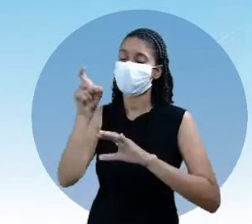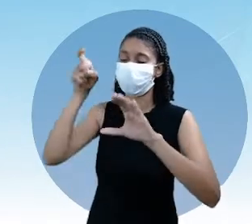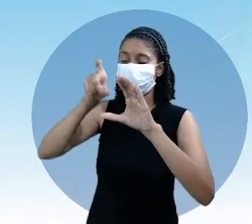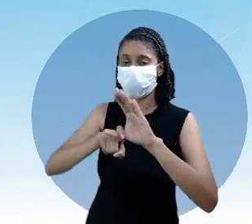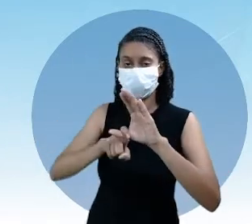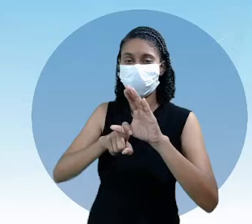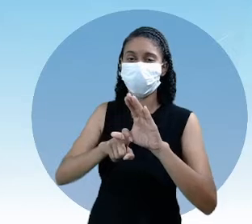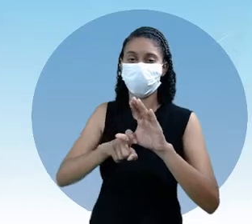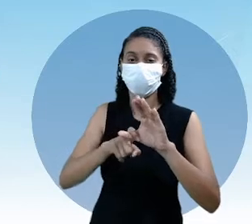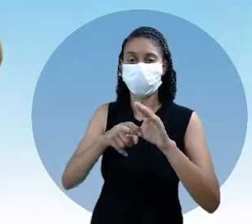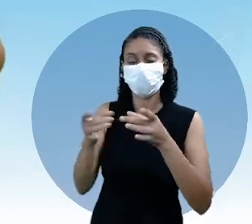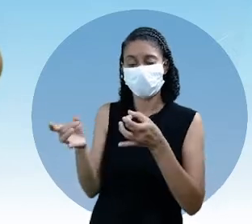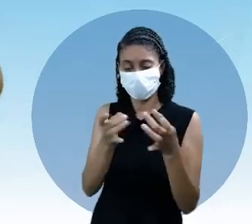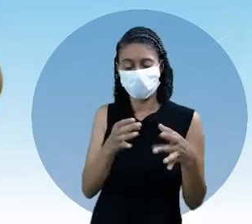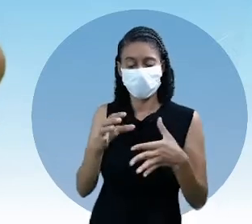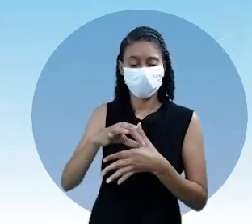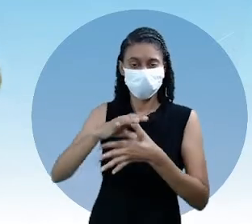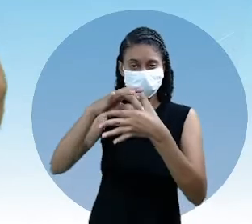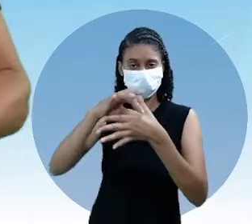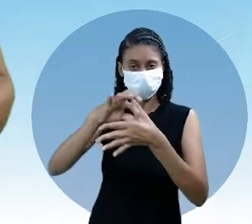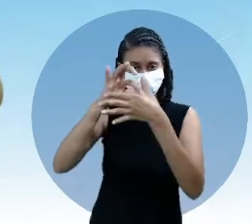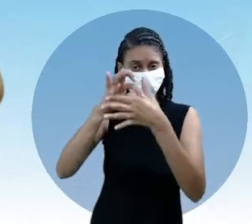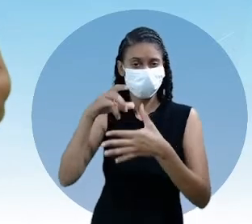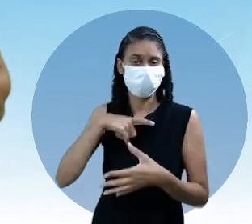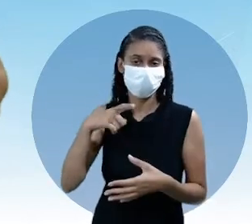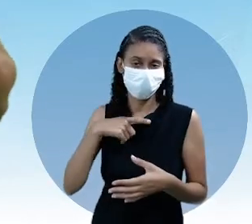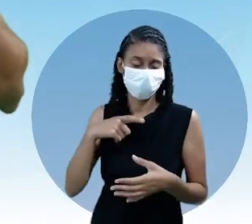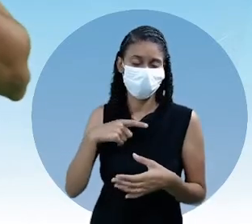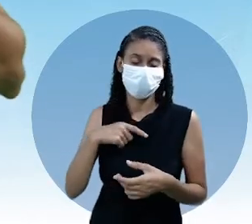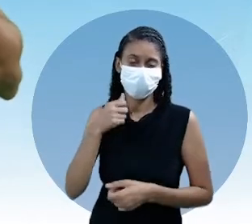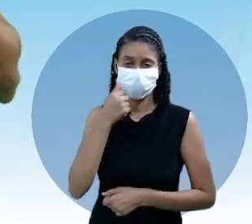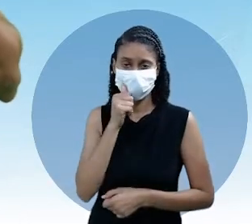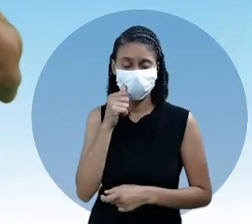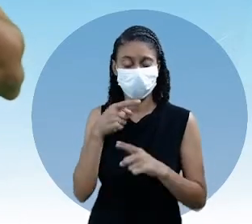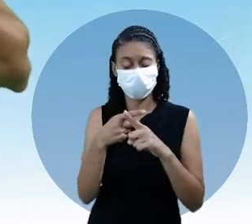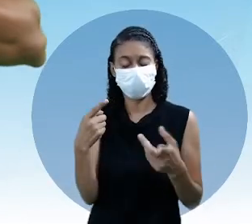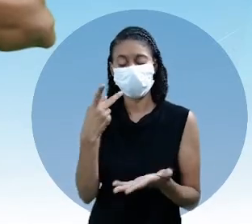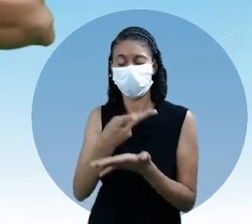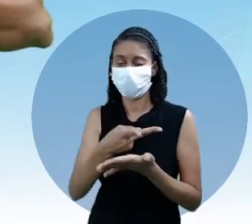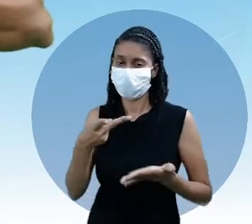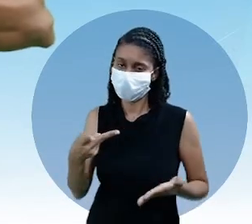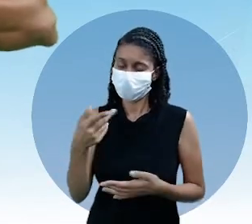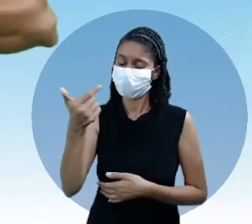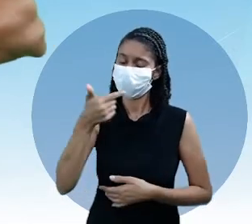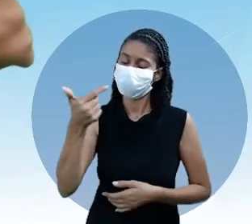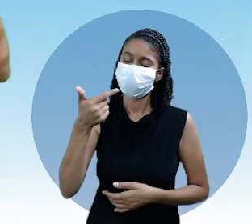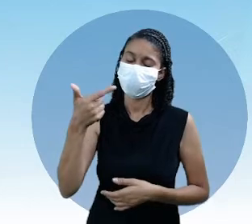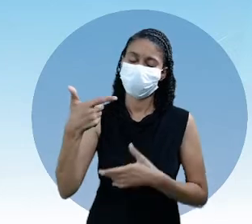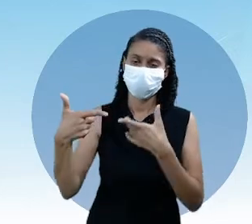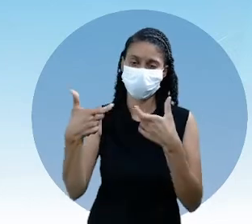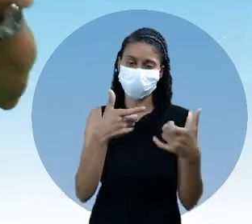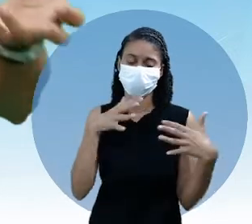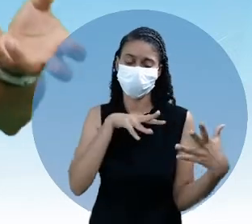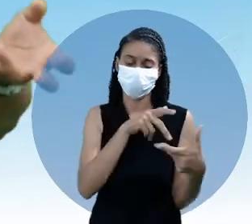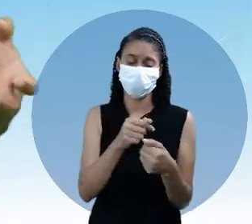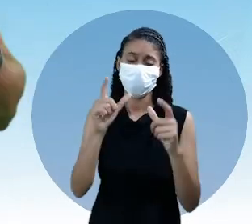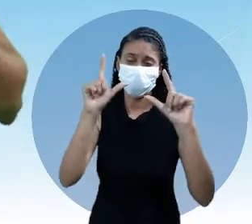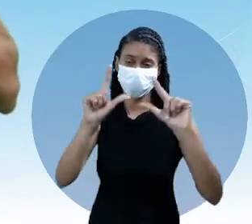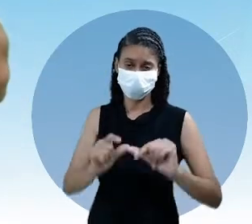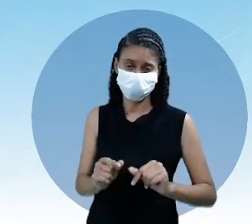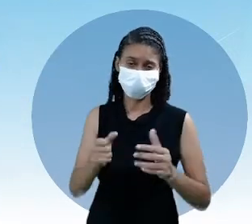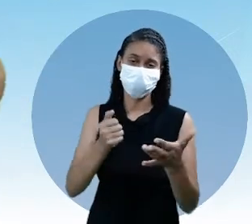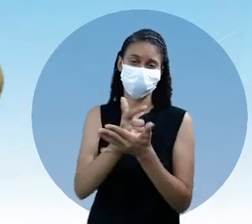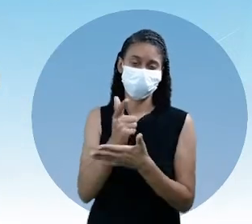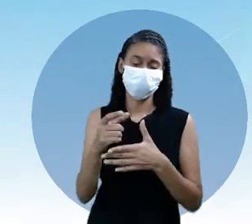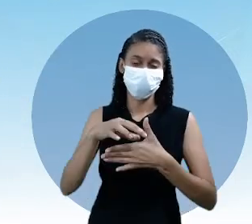da Argentina. Mas devido à Segunda Guerra Mundial e à questão dessa diminuição da demanda, né,